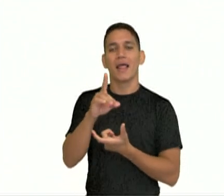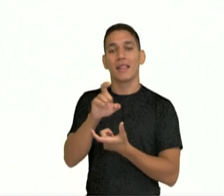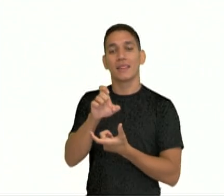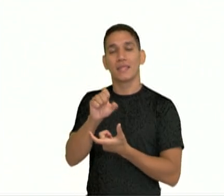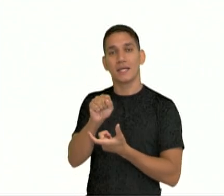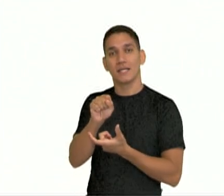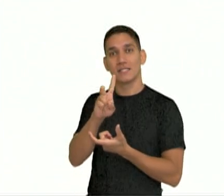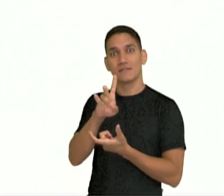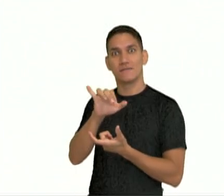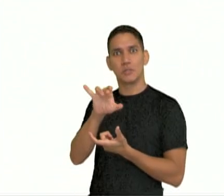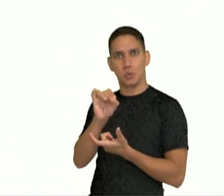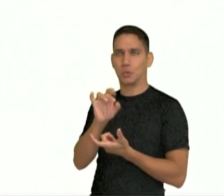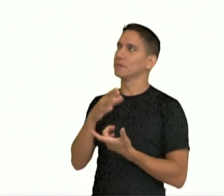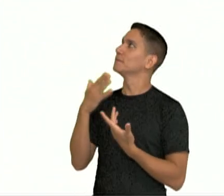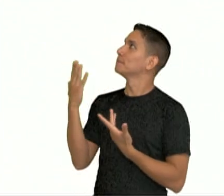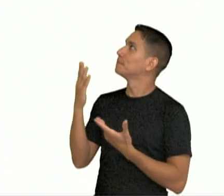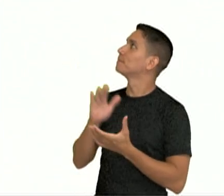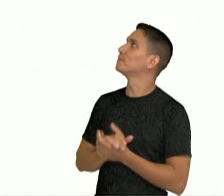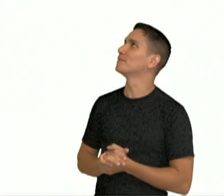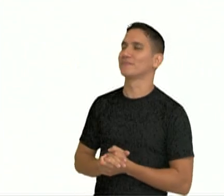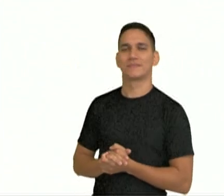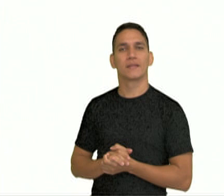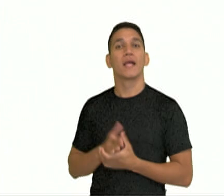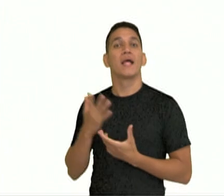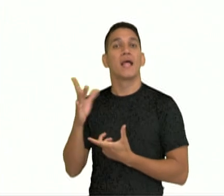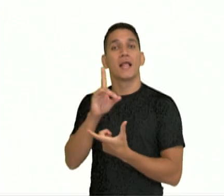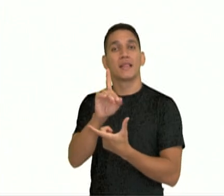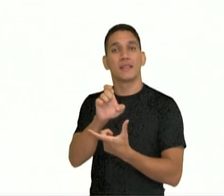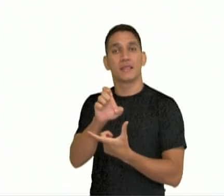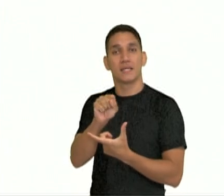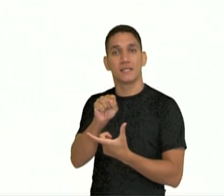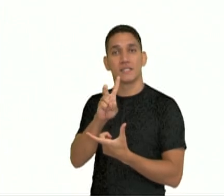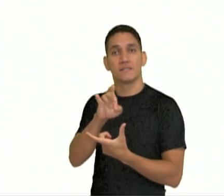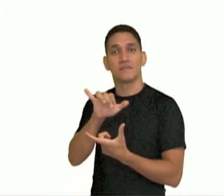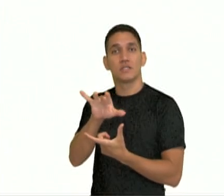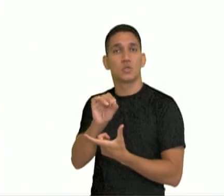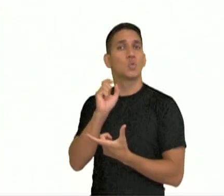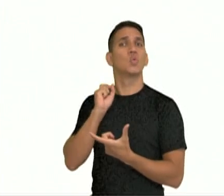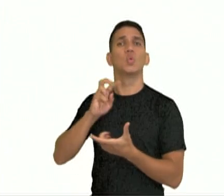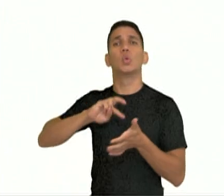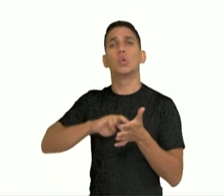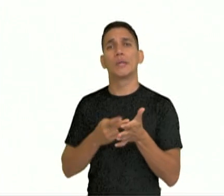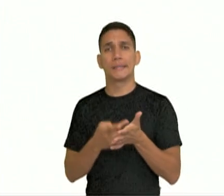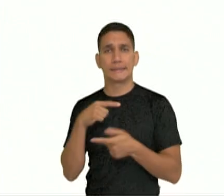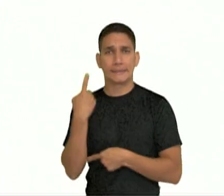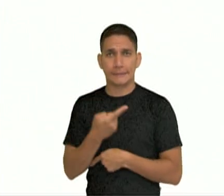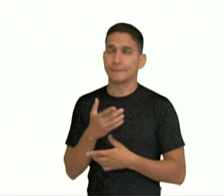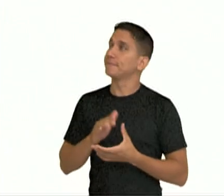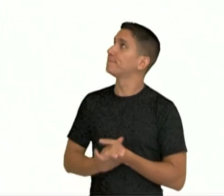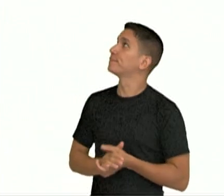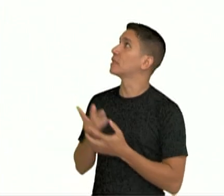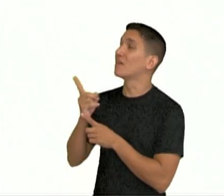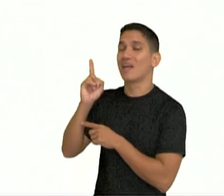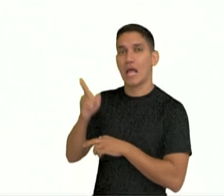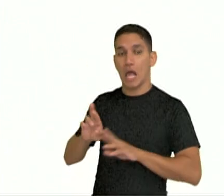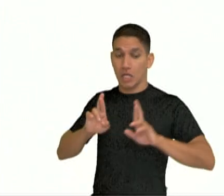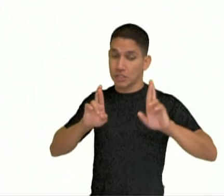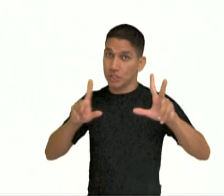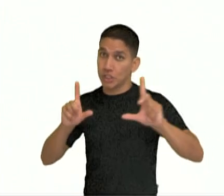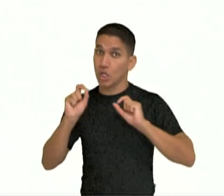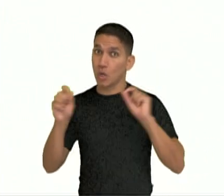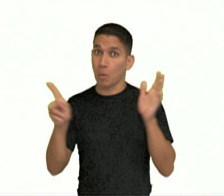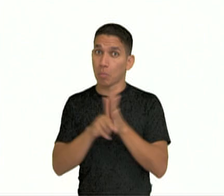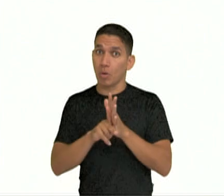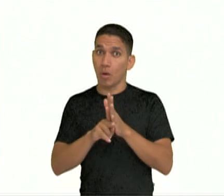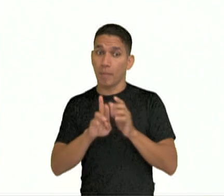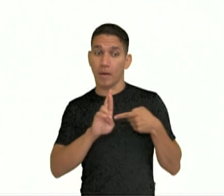desvio. Opa, travei aqui, pessoal. Enrolou a língua. Desvio. O que é o desvio para a gente? O desvio vai ser a diferença do valor